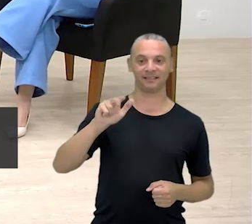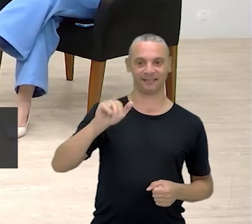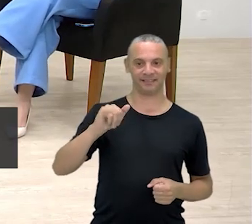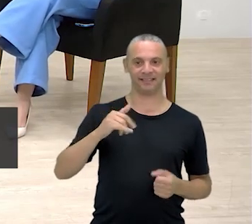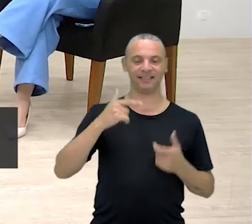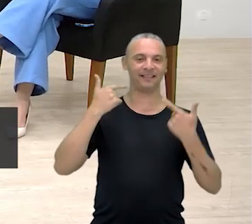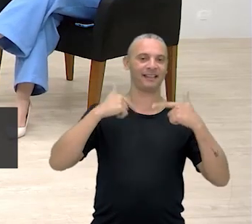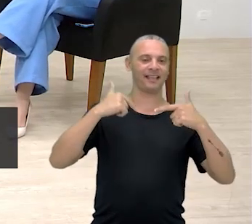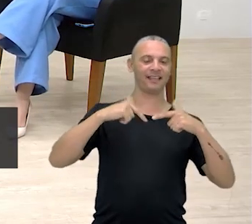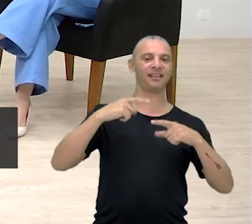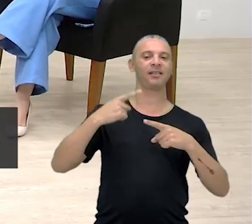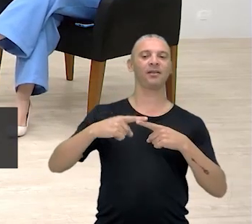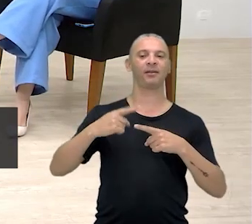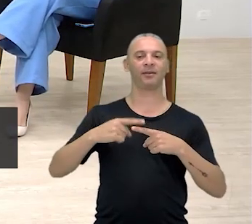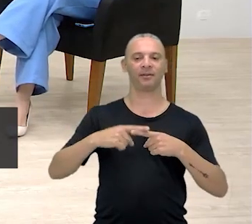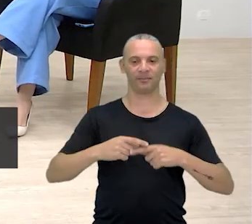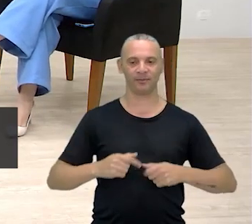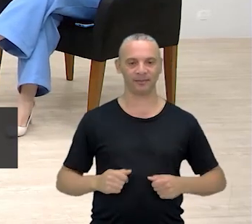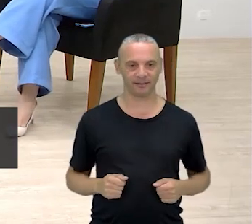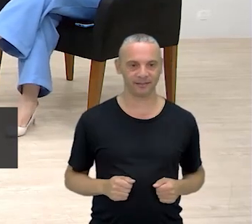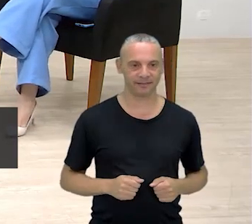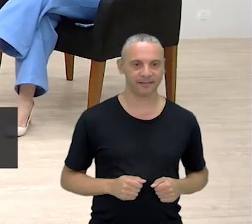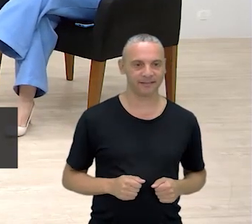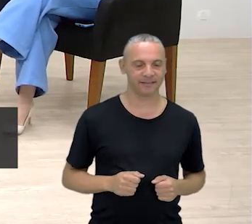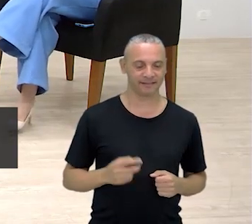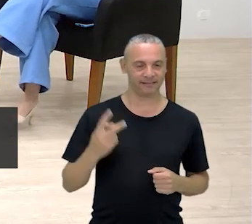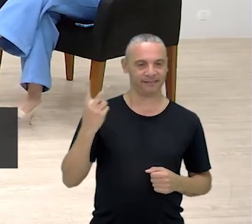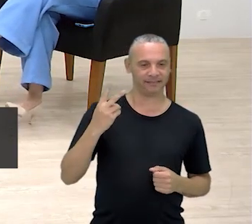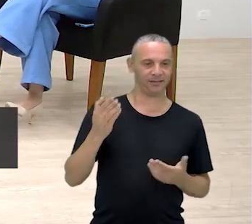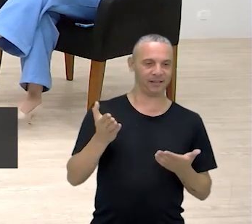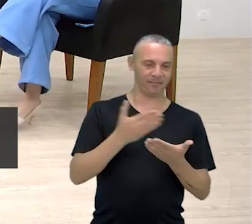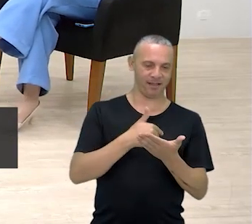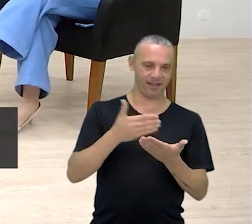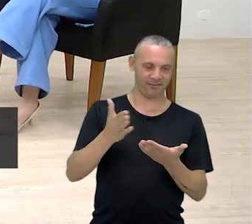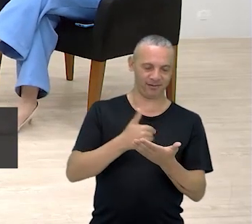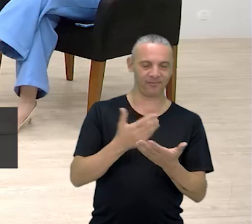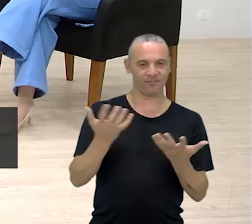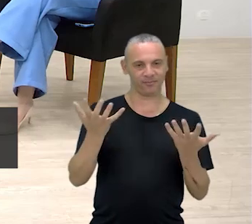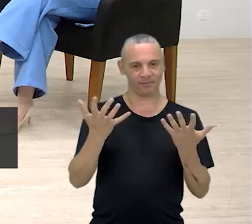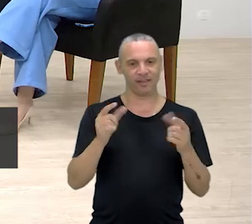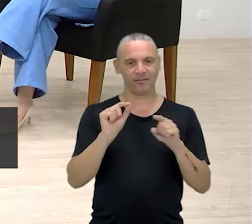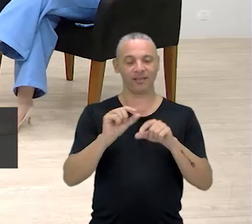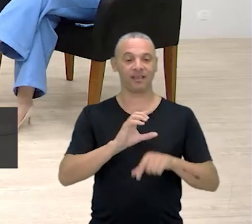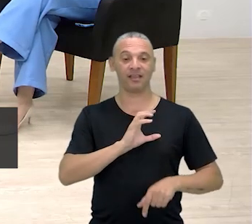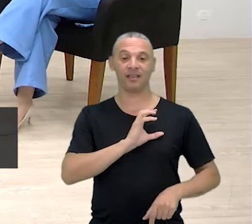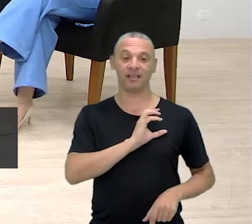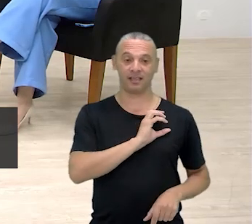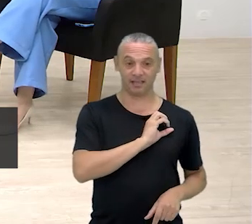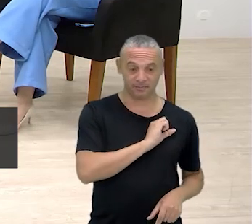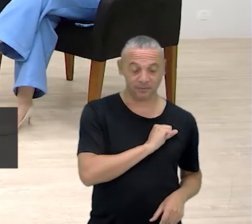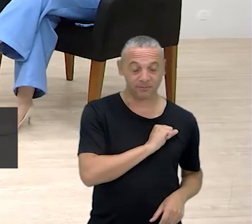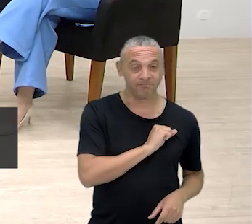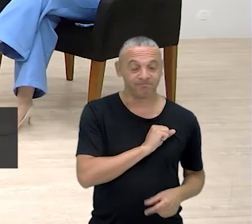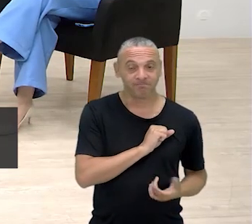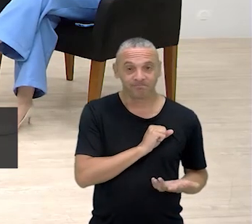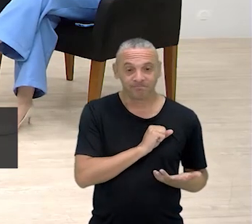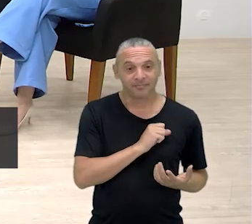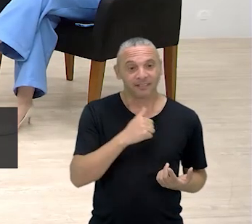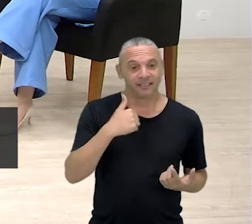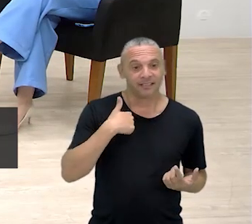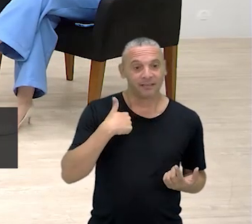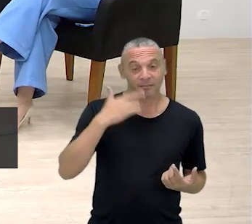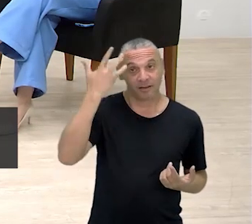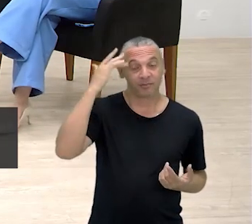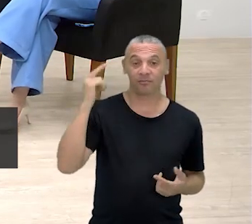tá rindo aí, Bessane? O gatinho, peraí, ele vai falar. Essa segunda parte que ela falou, eu quero a segunda parte, né? Eu quero o amor. É isso mesmo, né? Porque eu também acho que